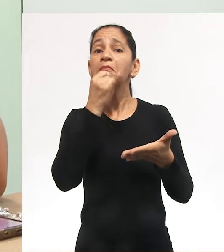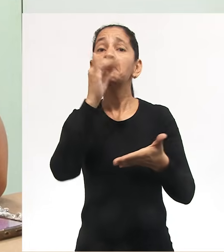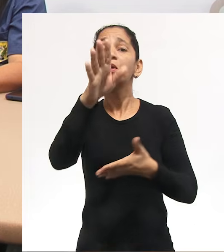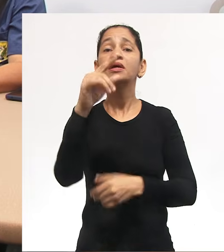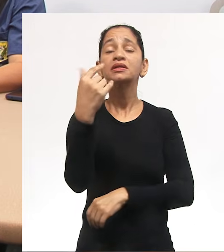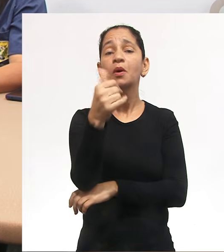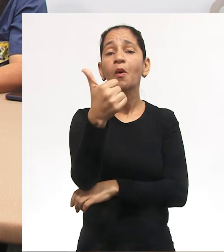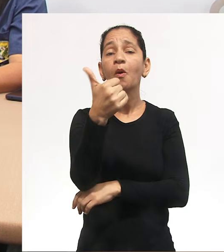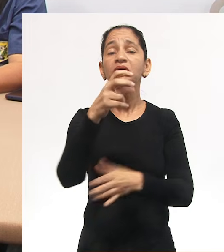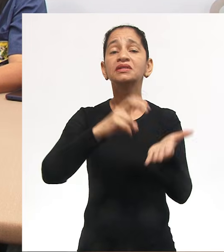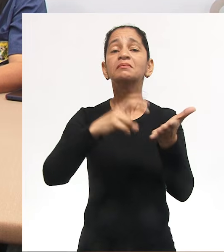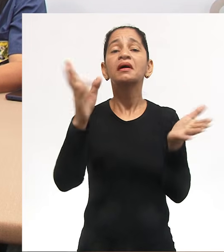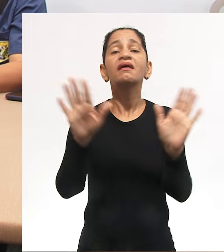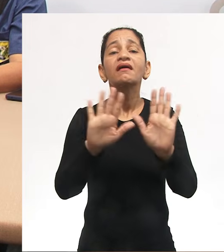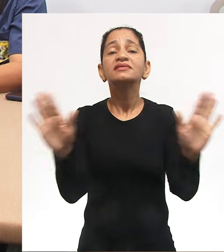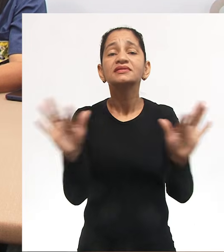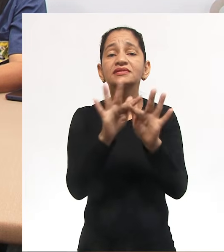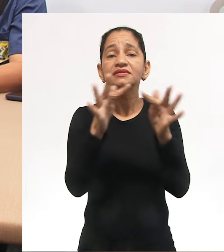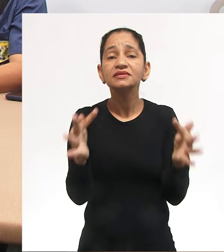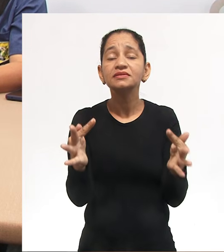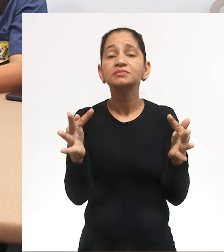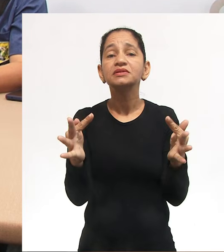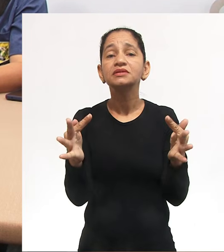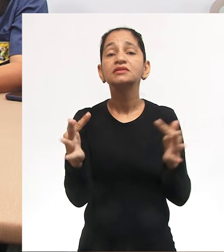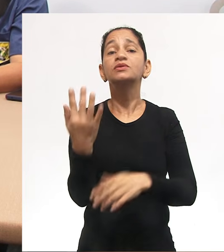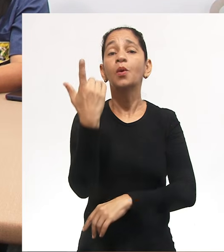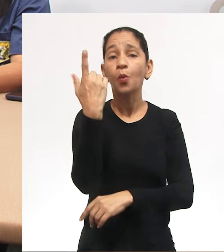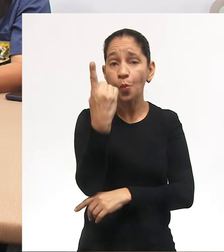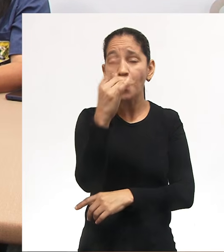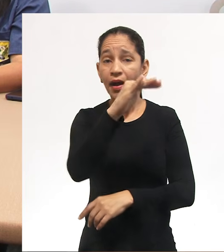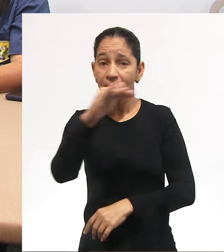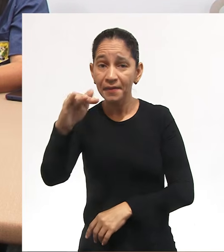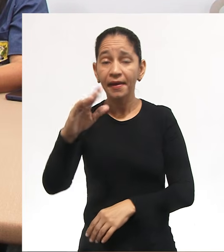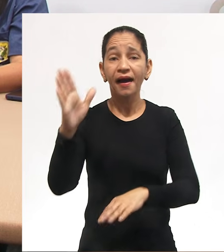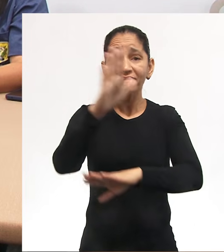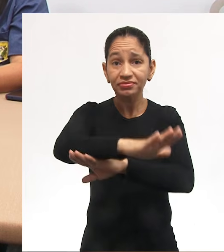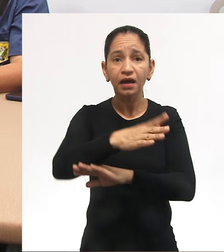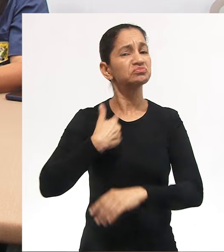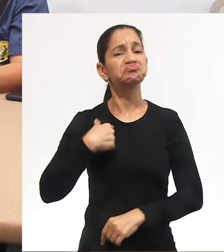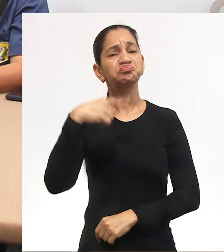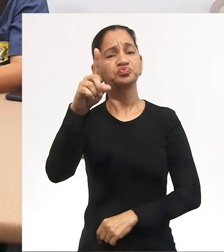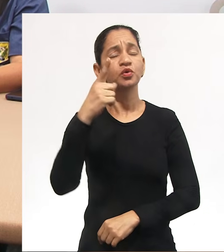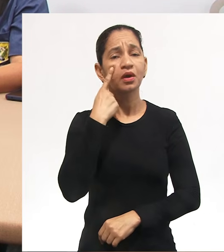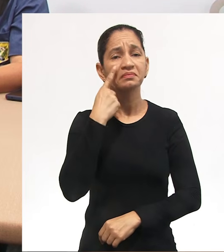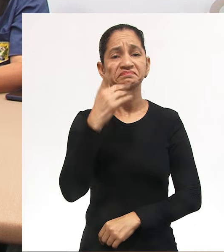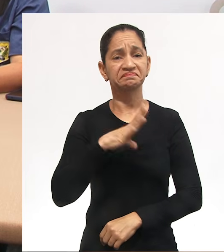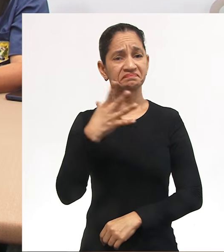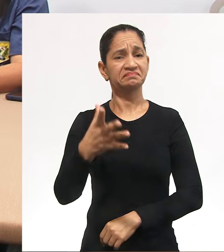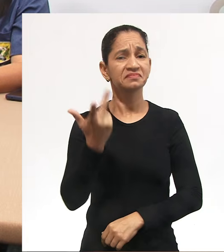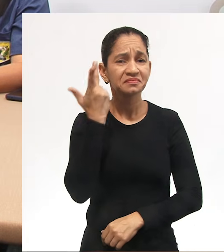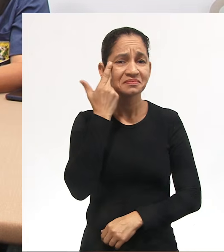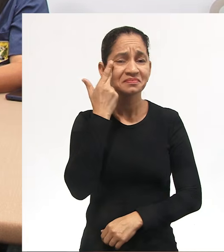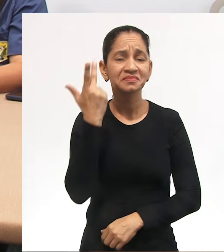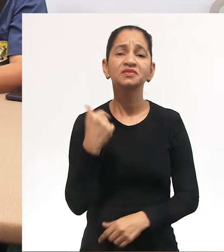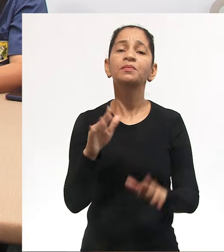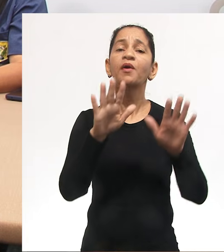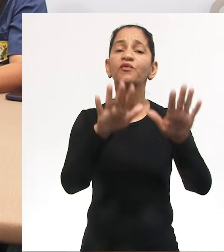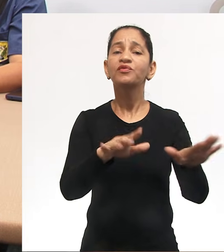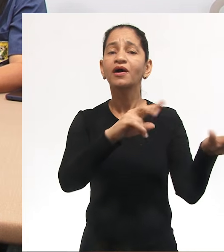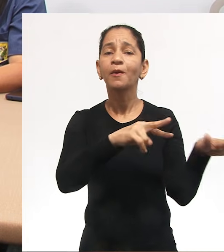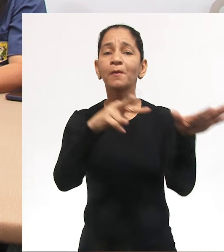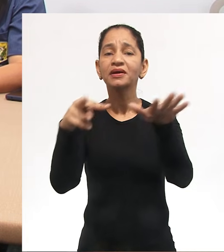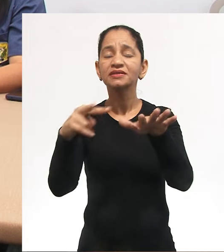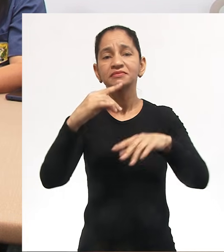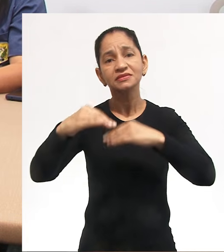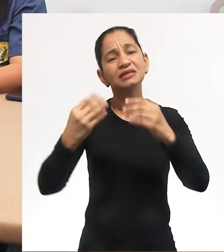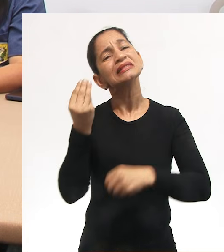encaminharam e aí, tanto que me lotaram 11h30 e aí eu tive que me apresentar 13h. E aí fui. E aí